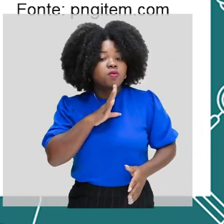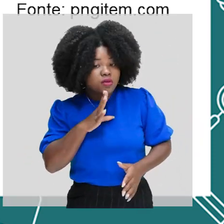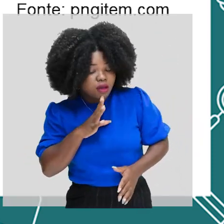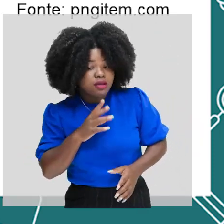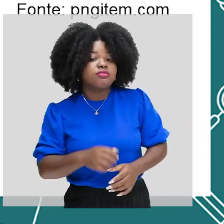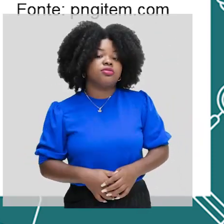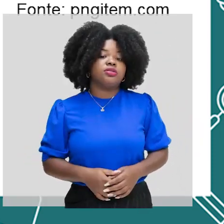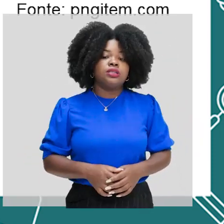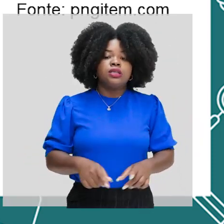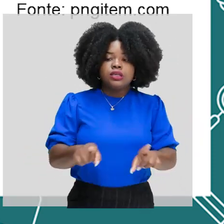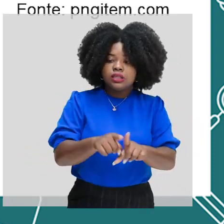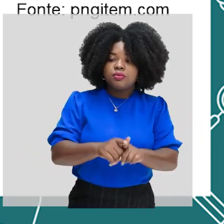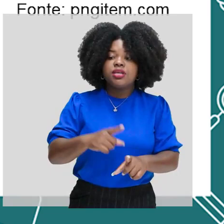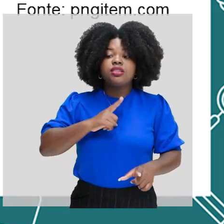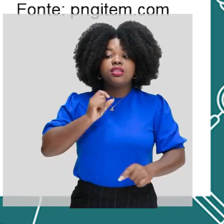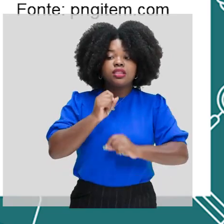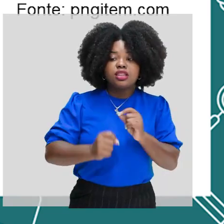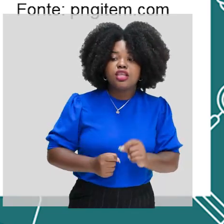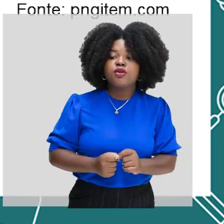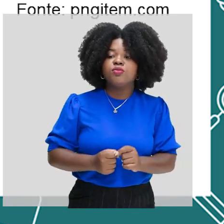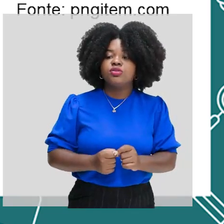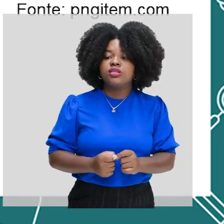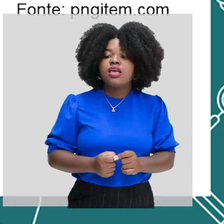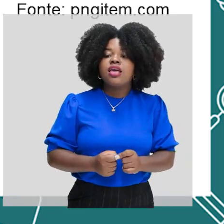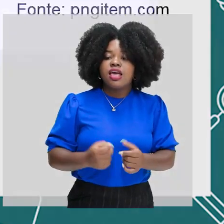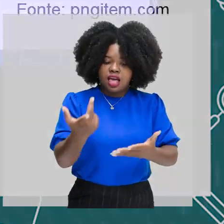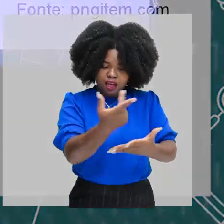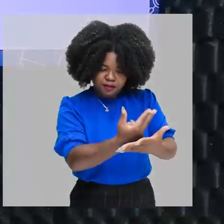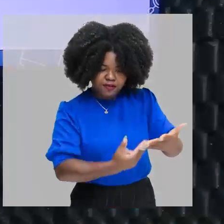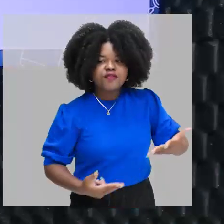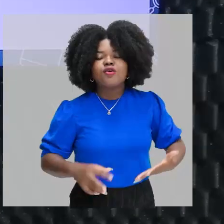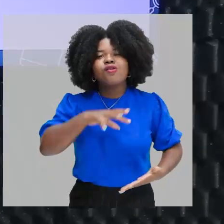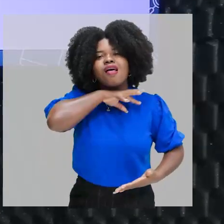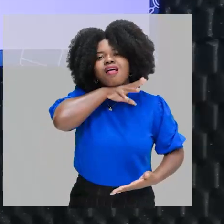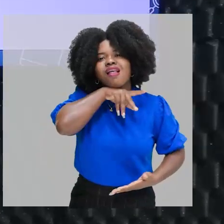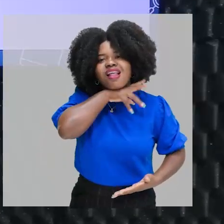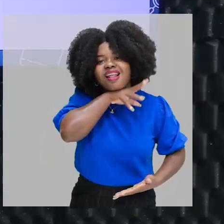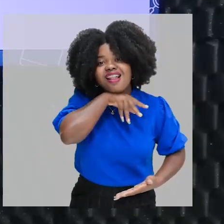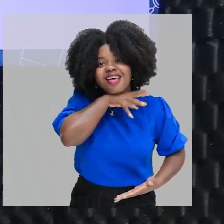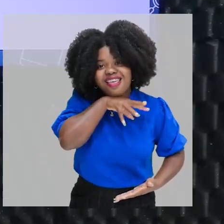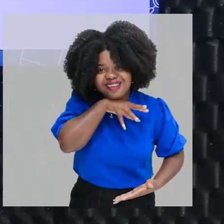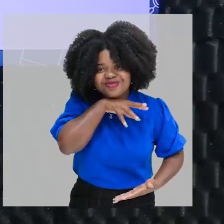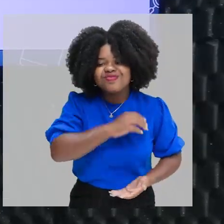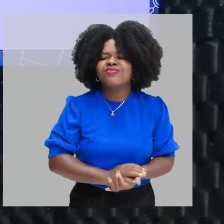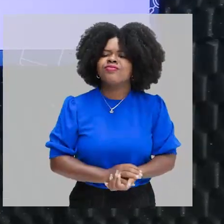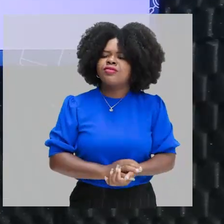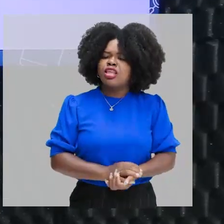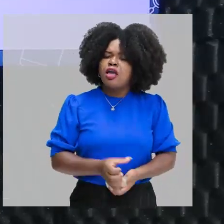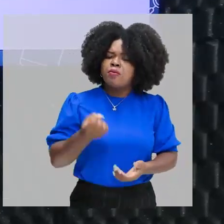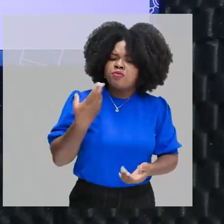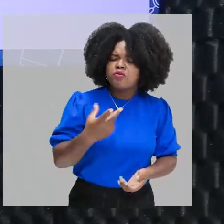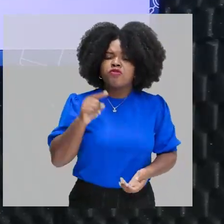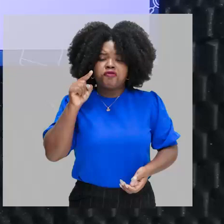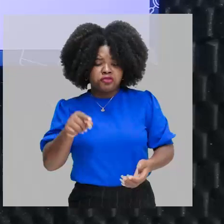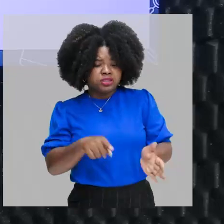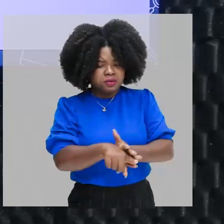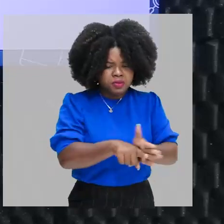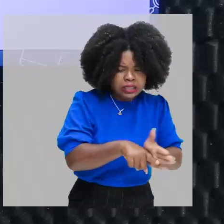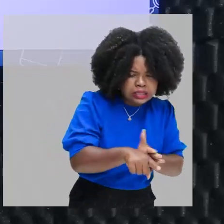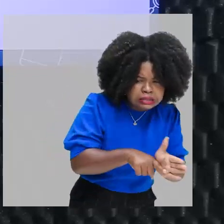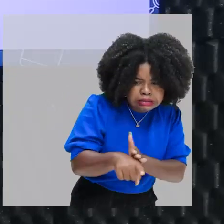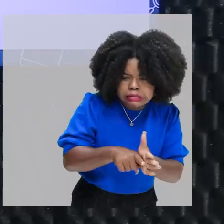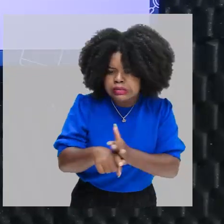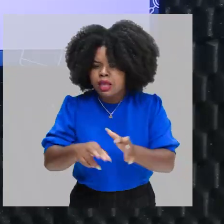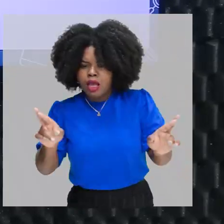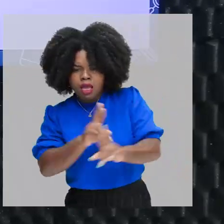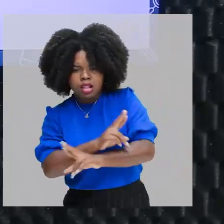temos, por exemplo, o leão. É muito comum, quando você faz pesquisas na internet sobre reggae, você observar